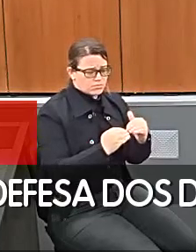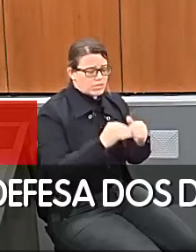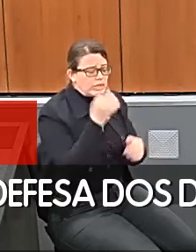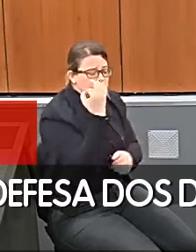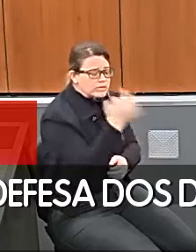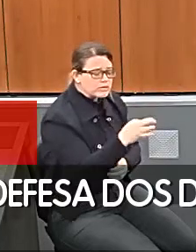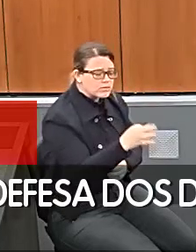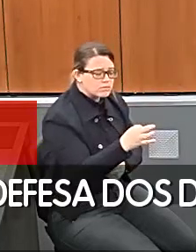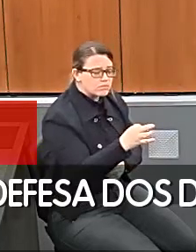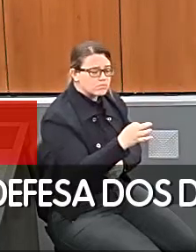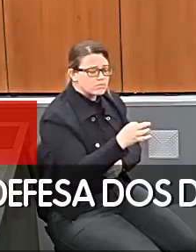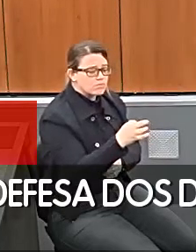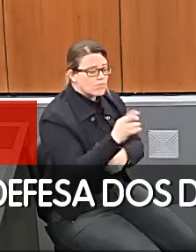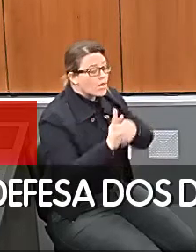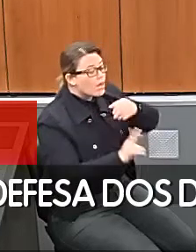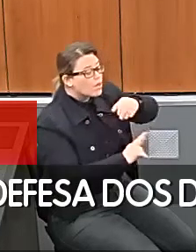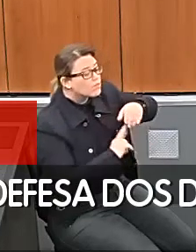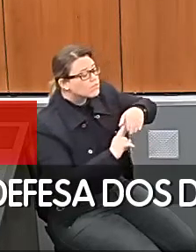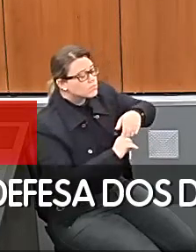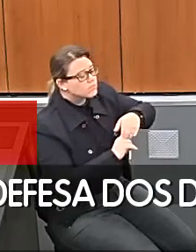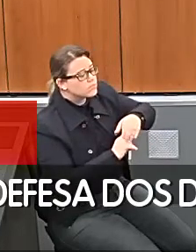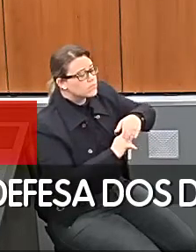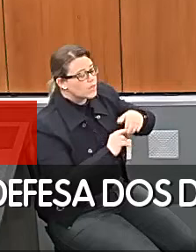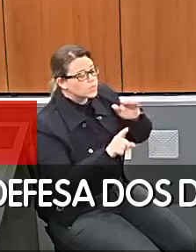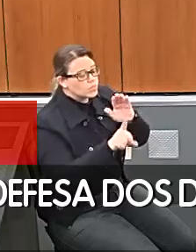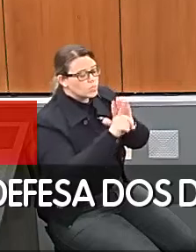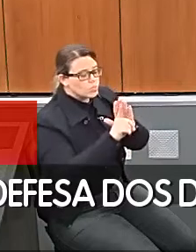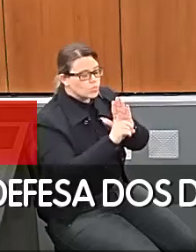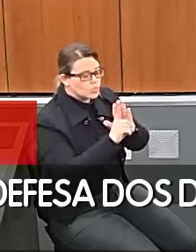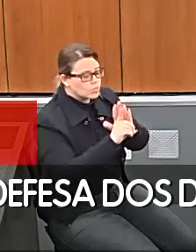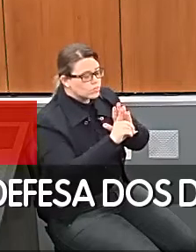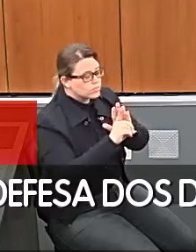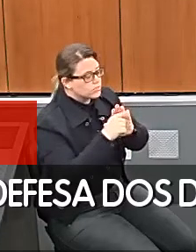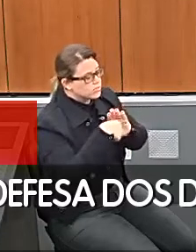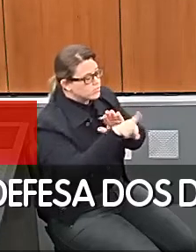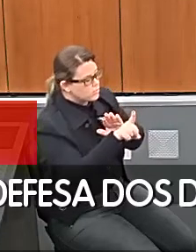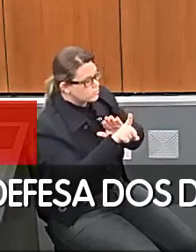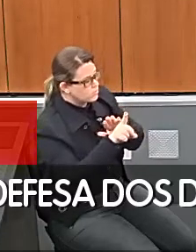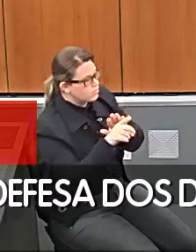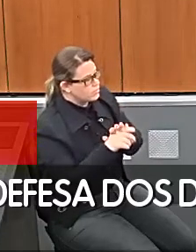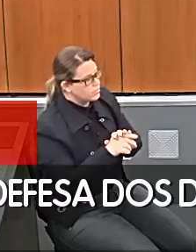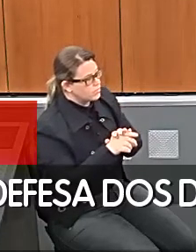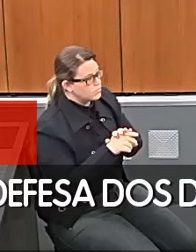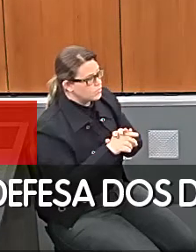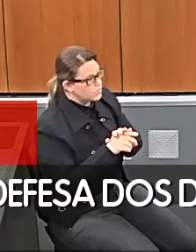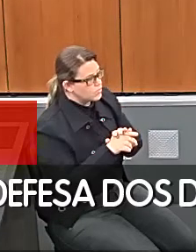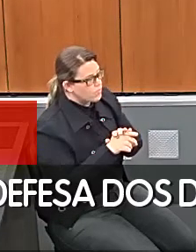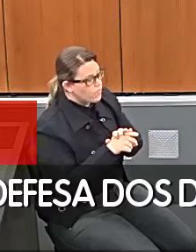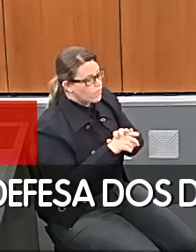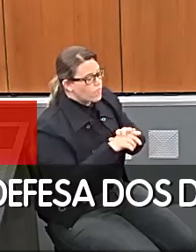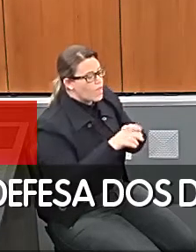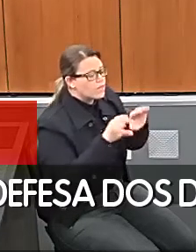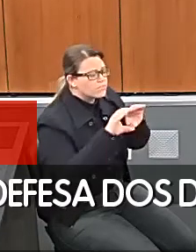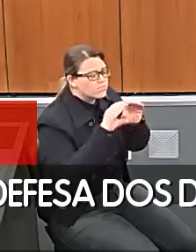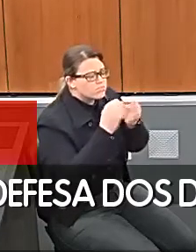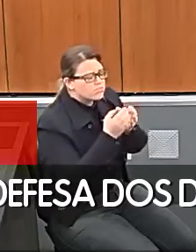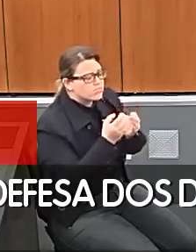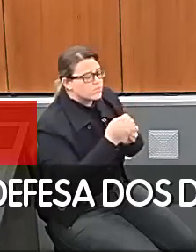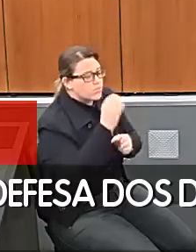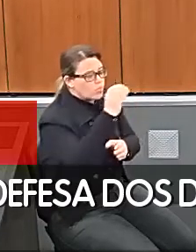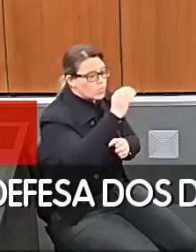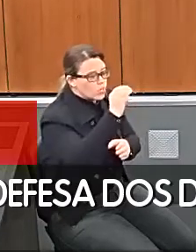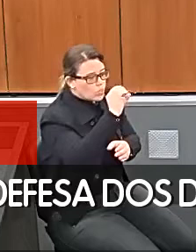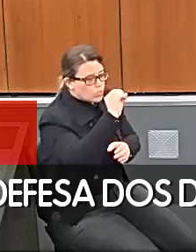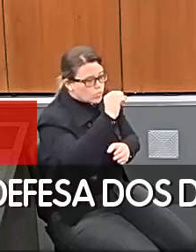rodoviária manda esse documento que eu quero dar conhecimento a vocês. A Companhia de Desenvolvimento de Minas Gerais,